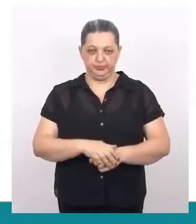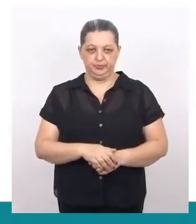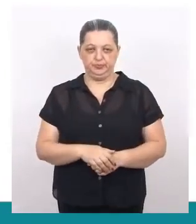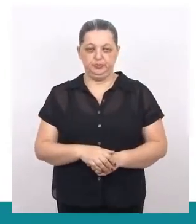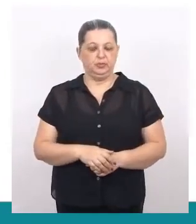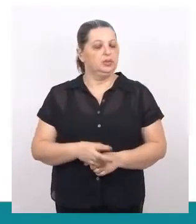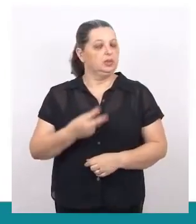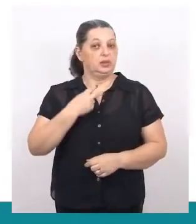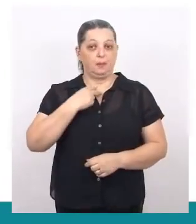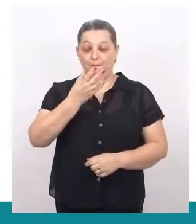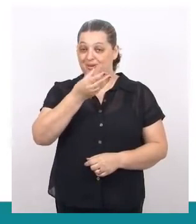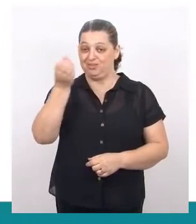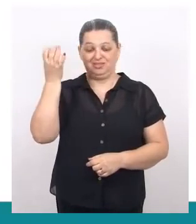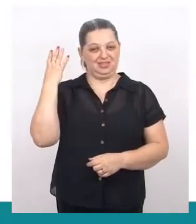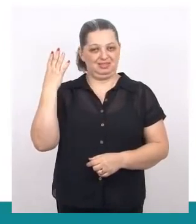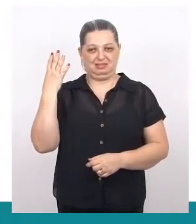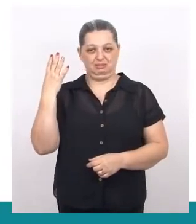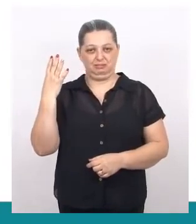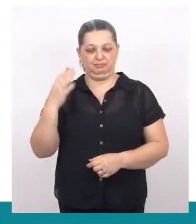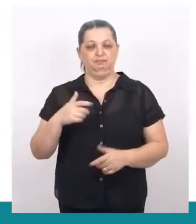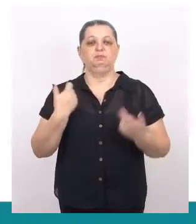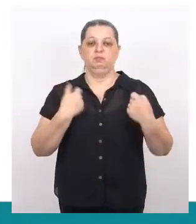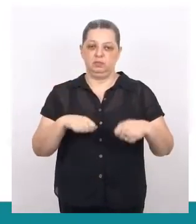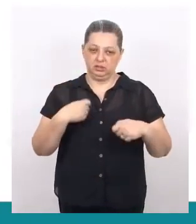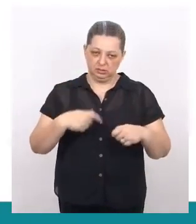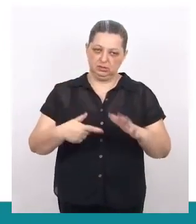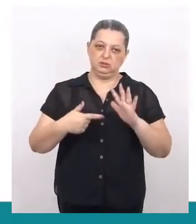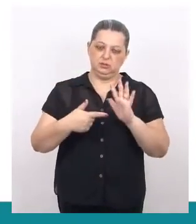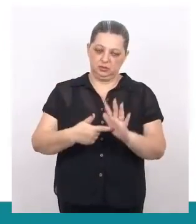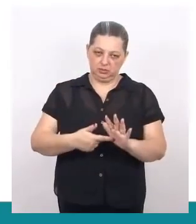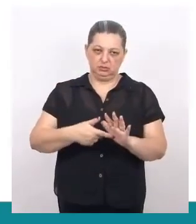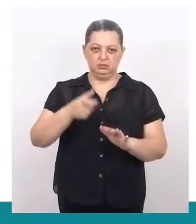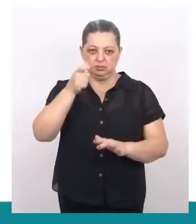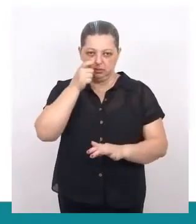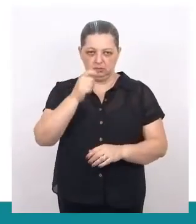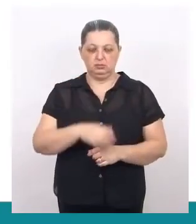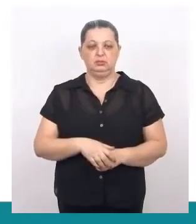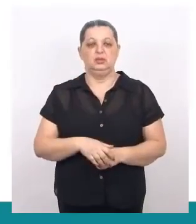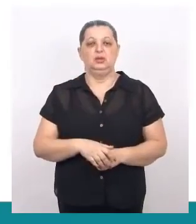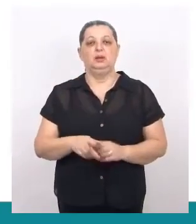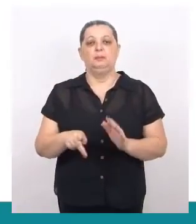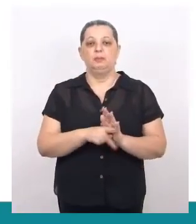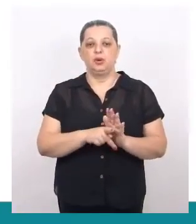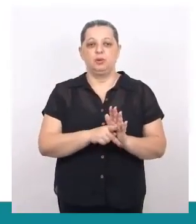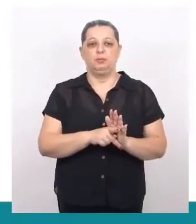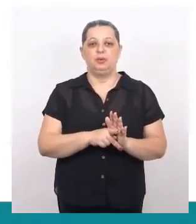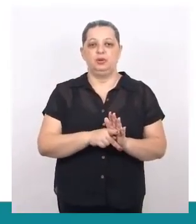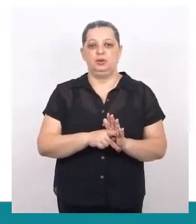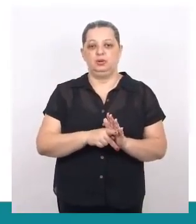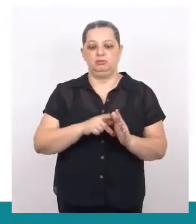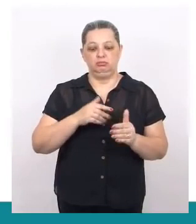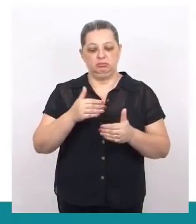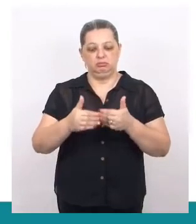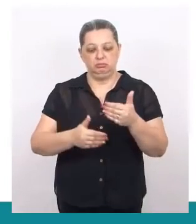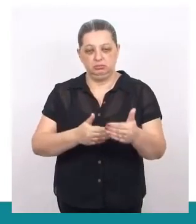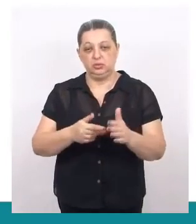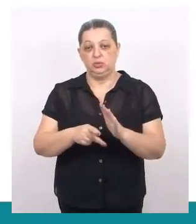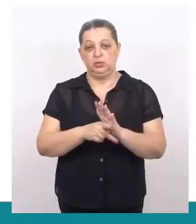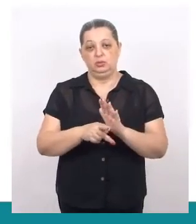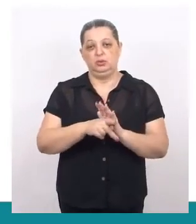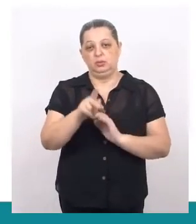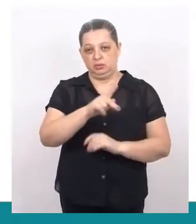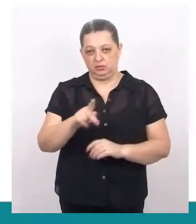terça-feira da semana que vem, fazer essa manifestação de interesse. Como já diz o nome, é um processo de interesse do próprio servidor, tá